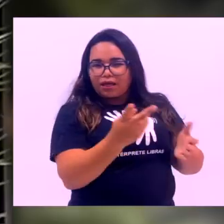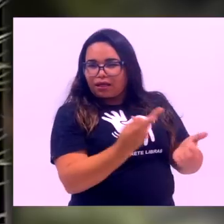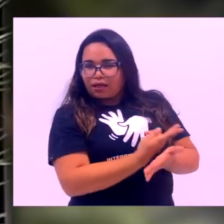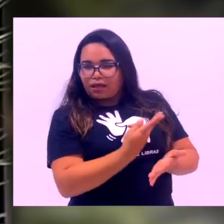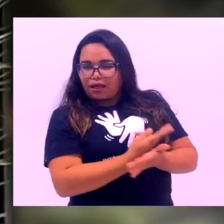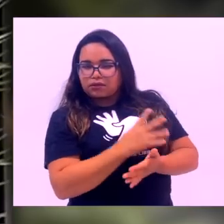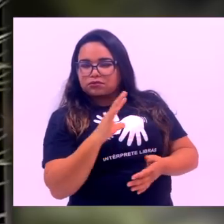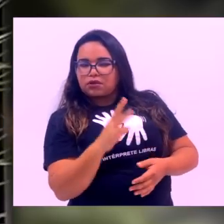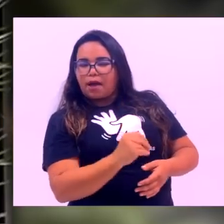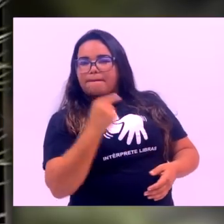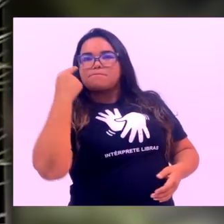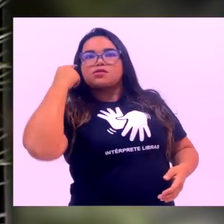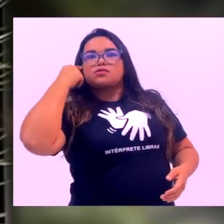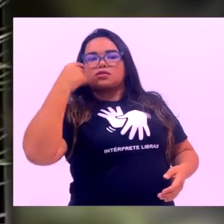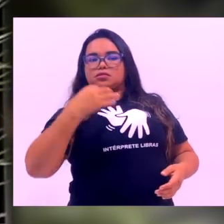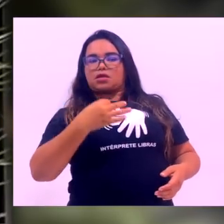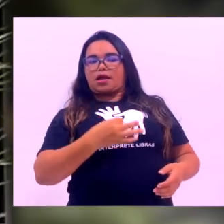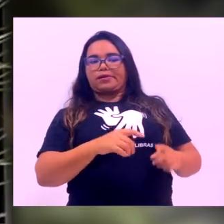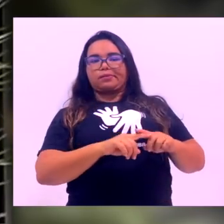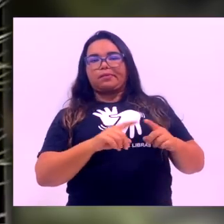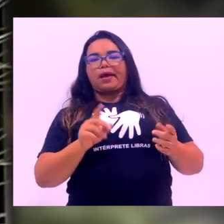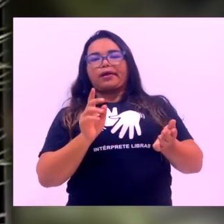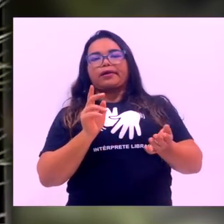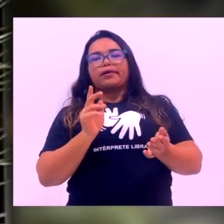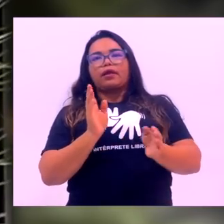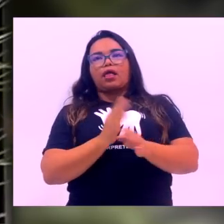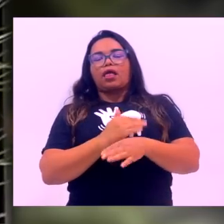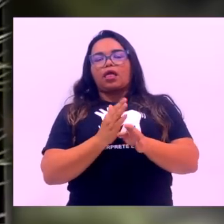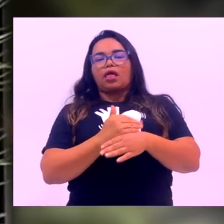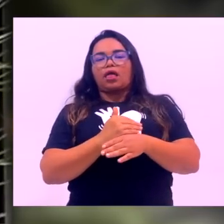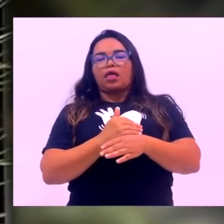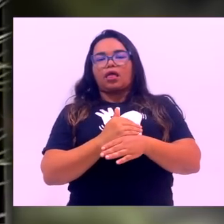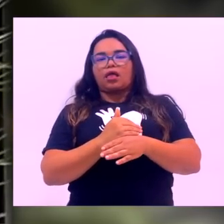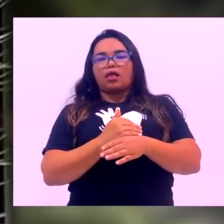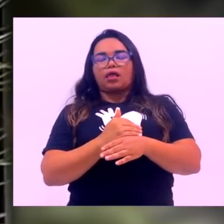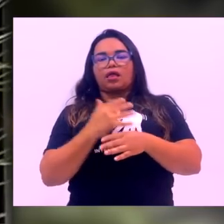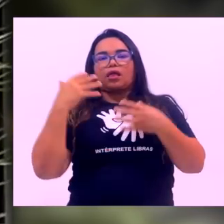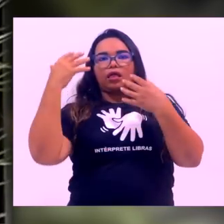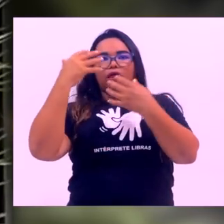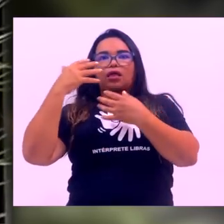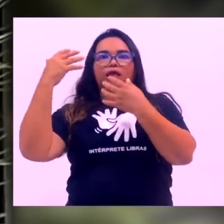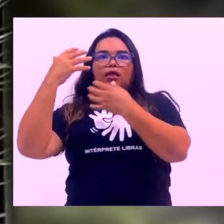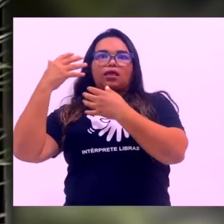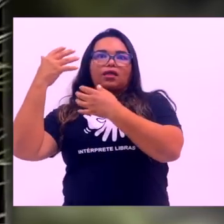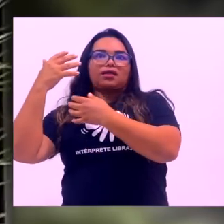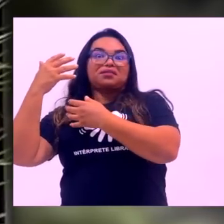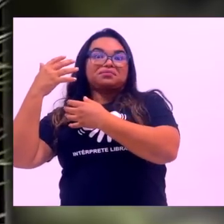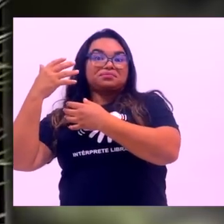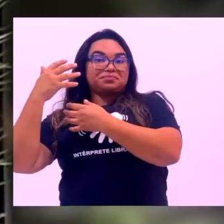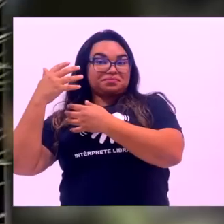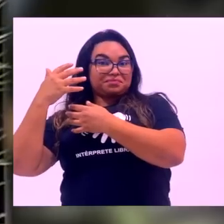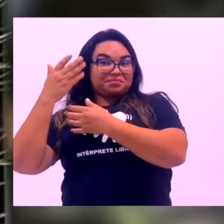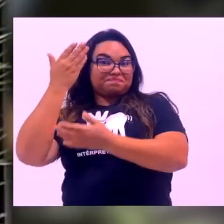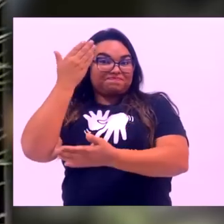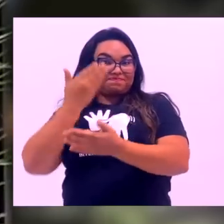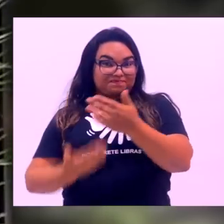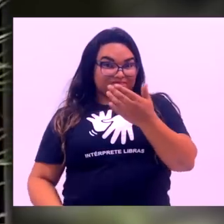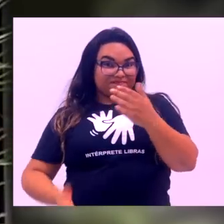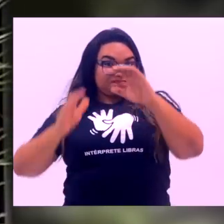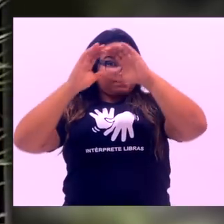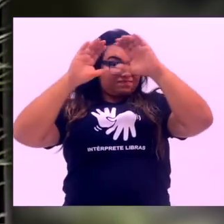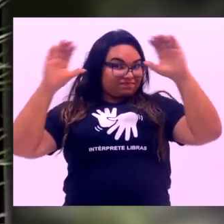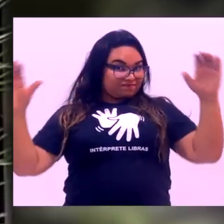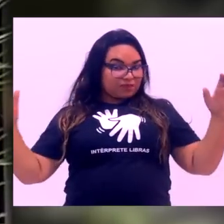estão fazendo a coisa certa, quando estão sendo enganados diretamente para entrarem nas covas